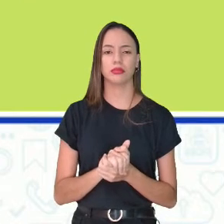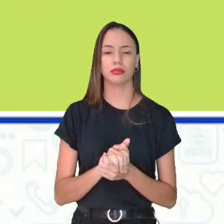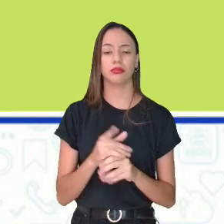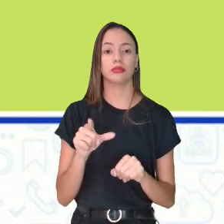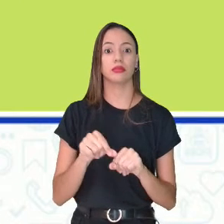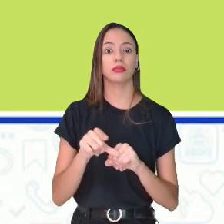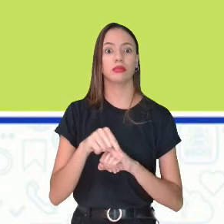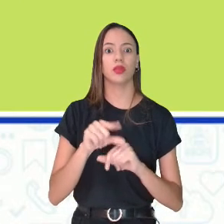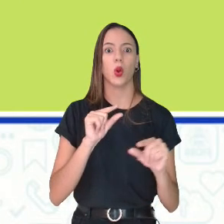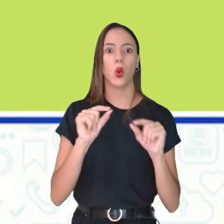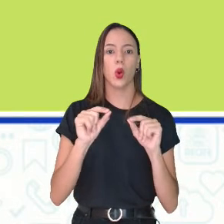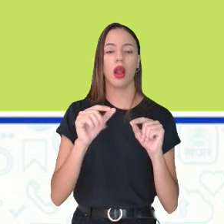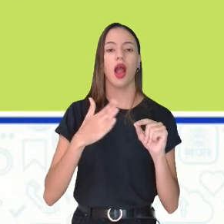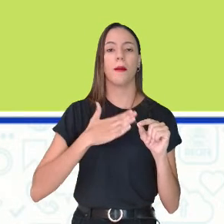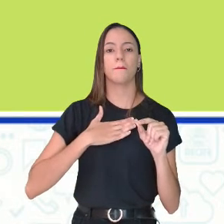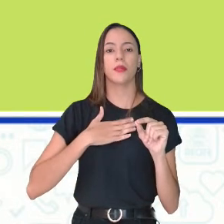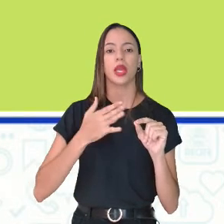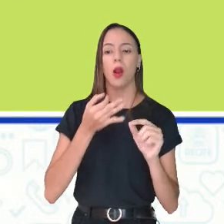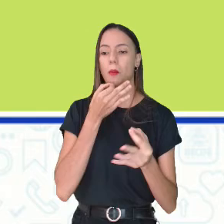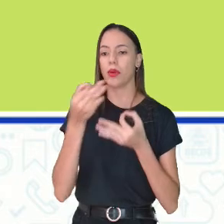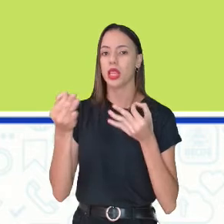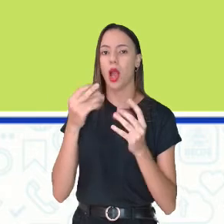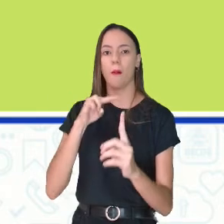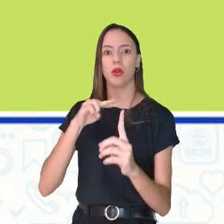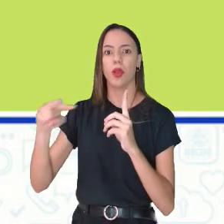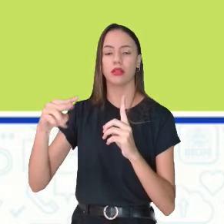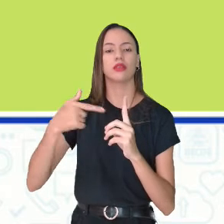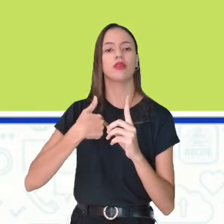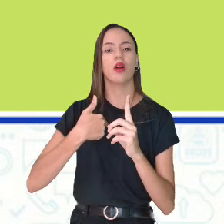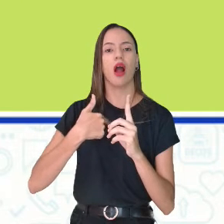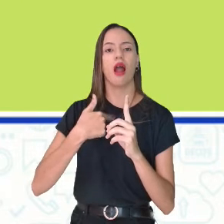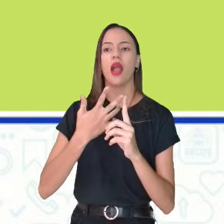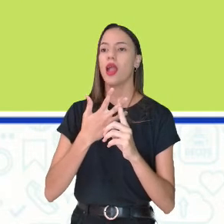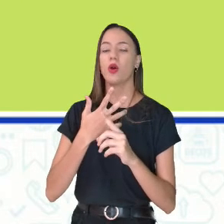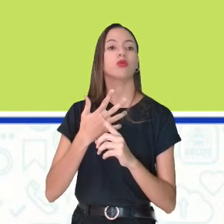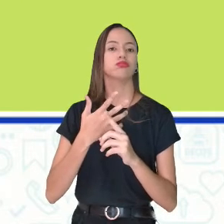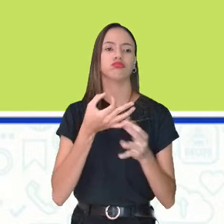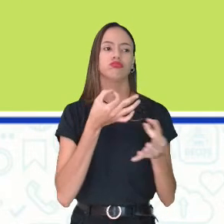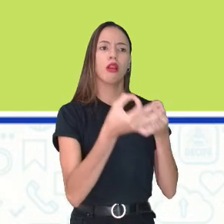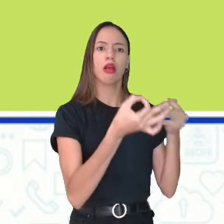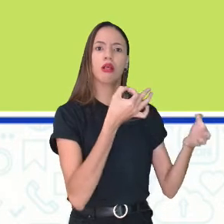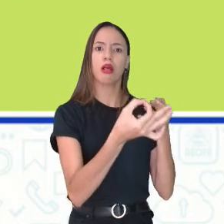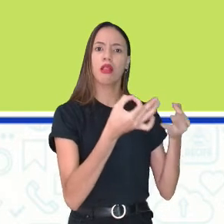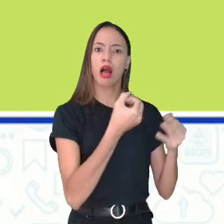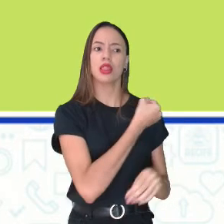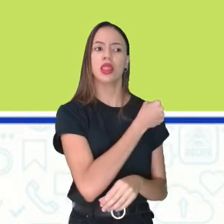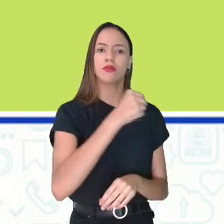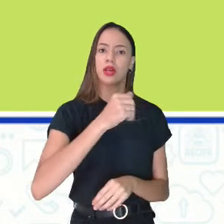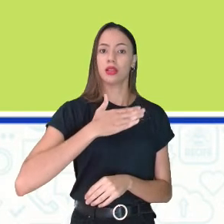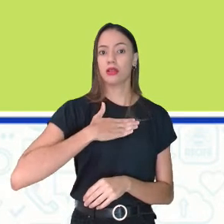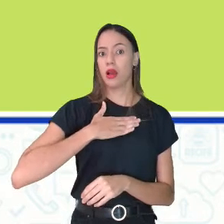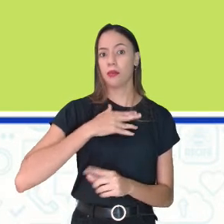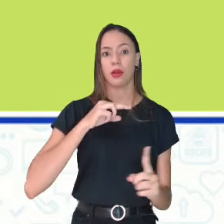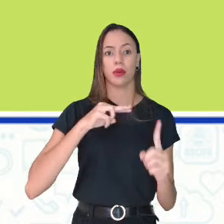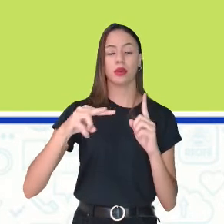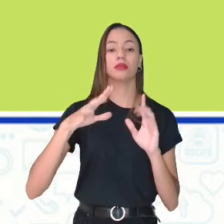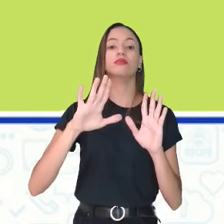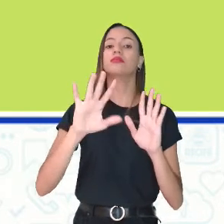Argumentar é defender seu ponto de vista, sua ideia sobre algo. Assim, dizemos que no